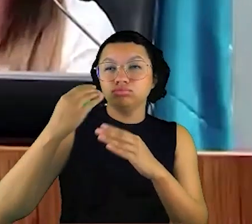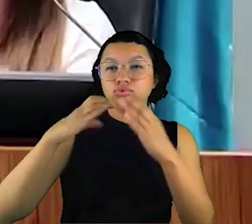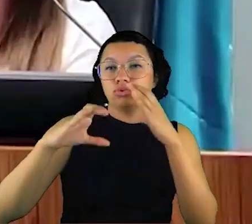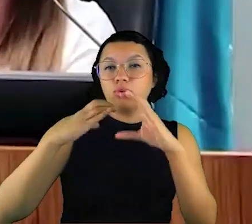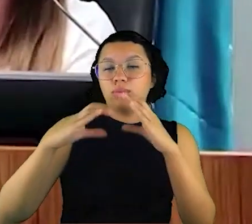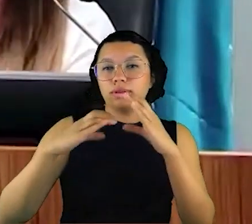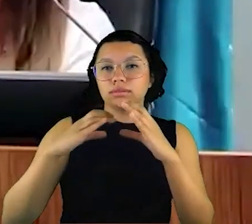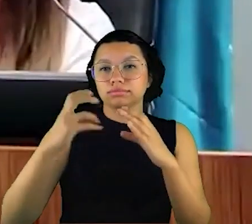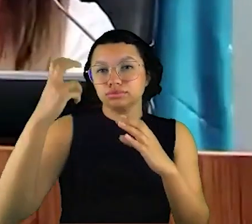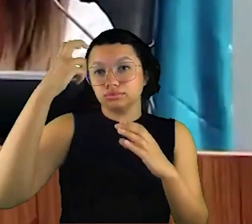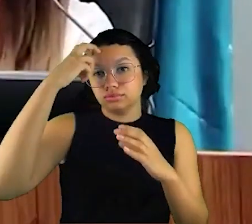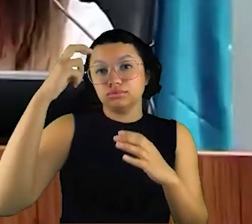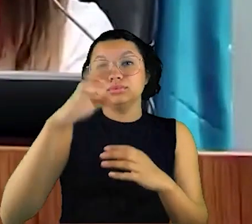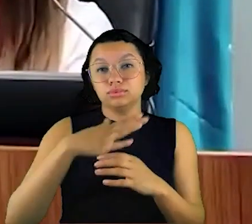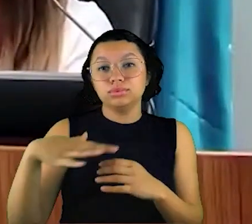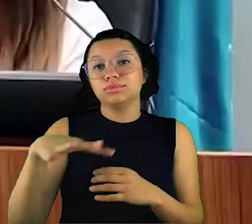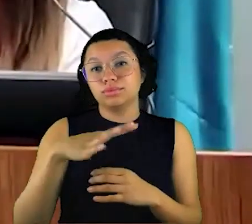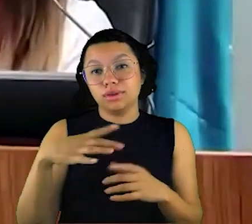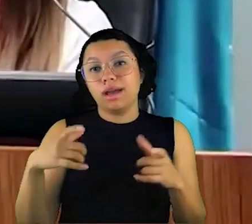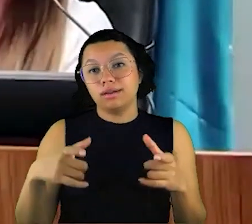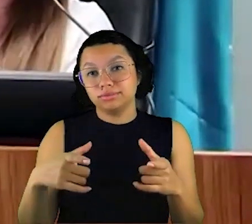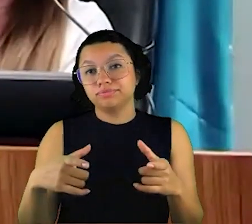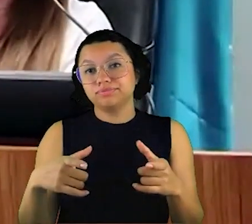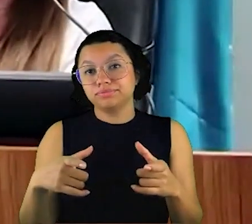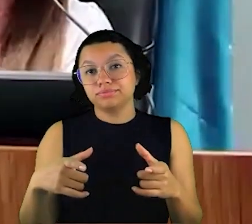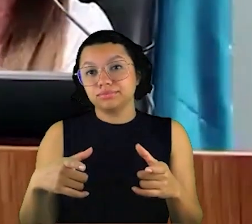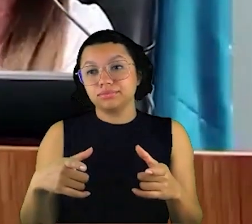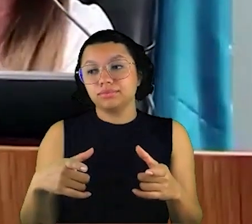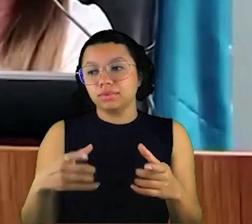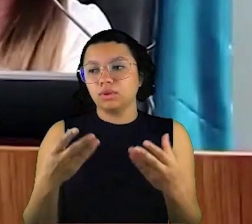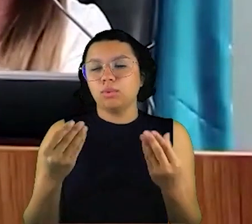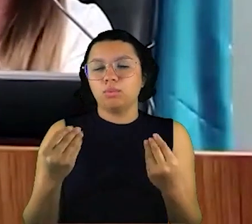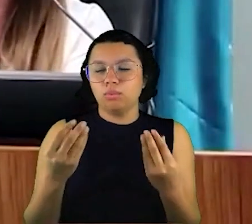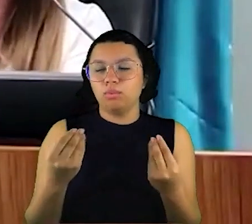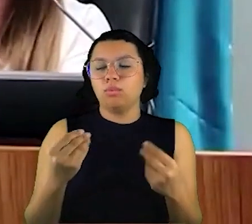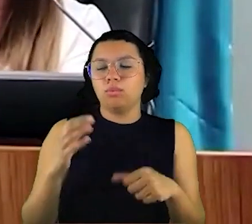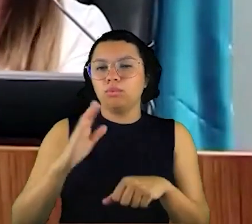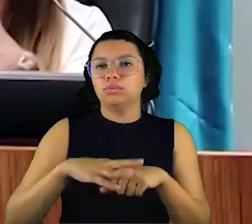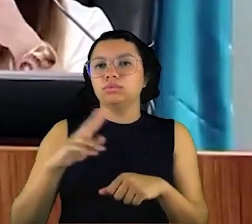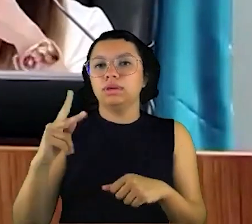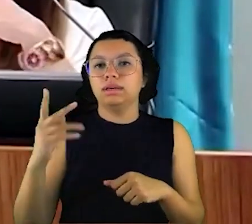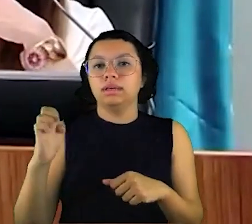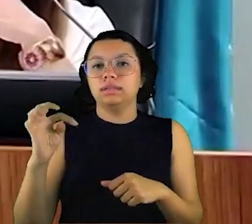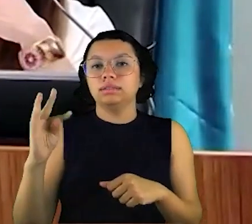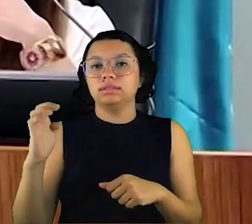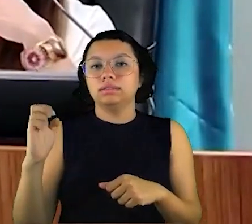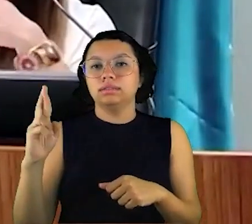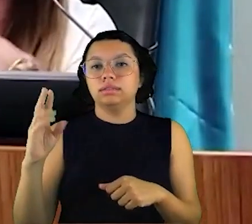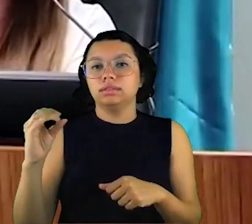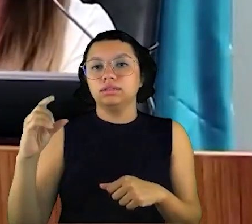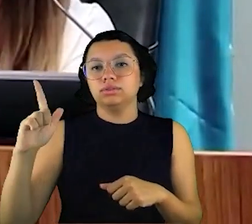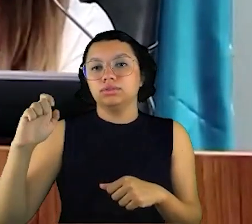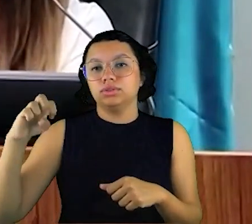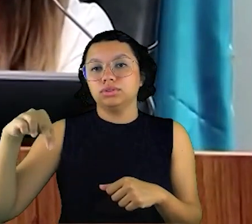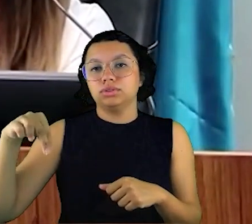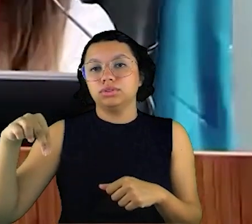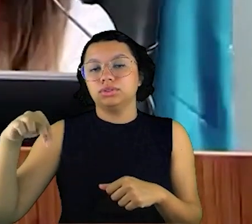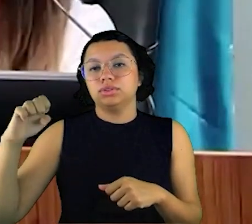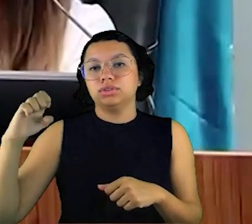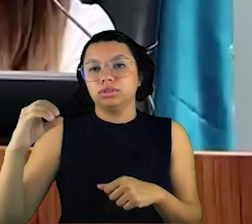comunicação, uma questão cultural local, a gente é muito mais heterogêneo Sim. do que aquela população